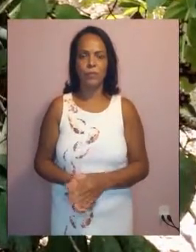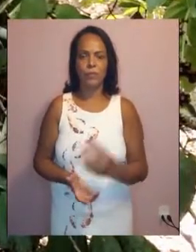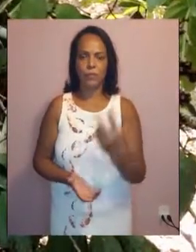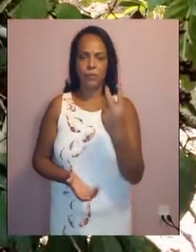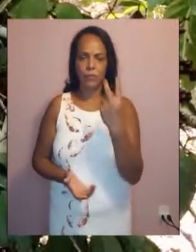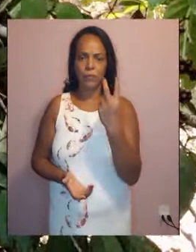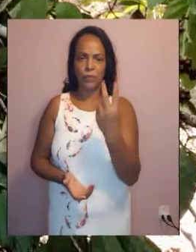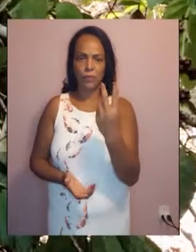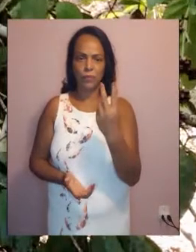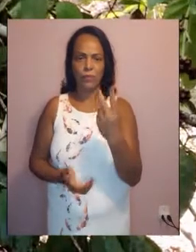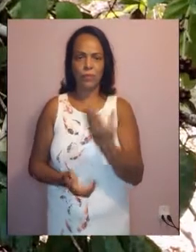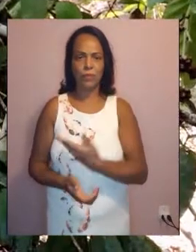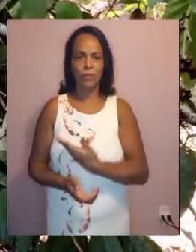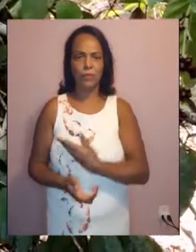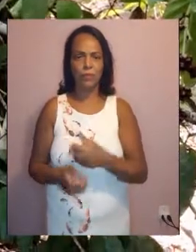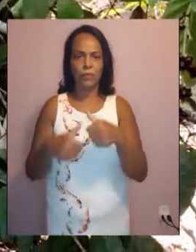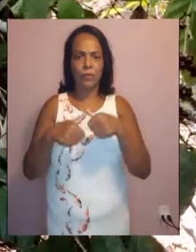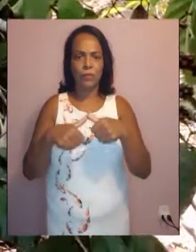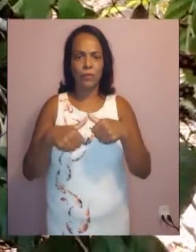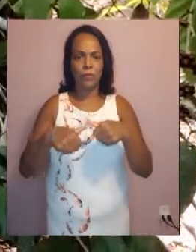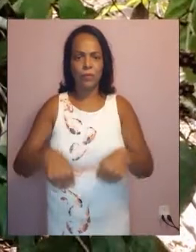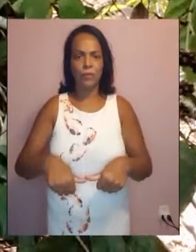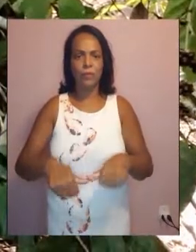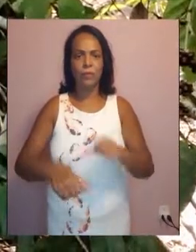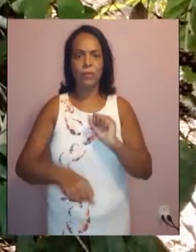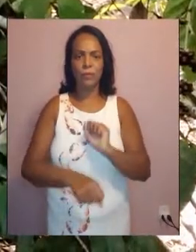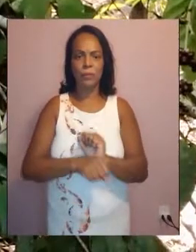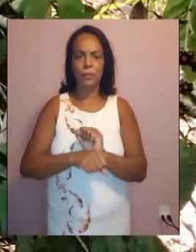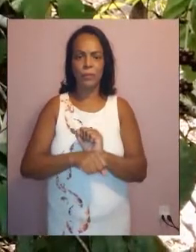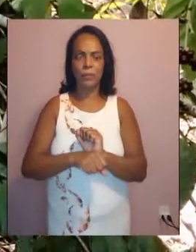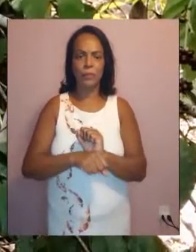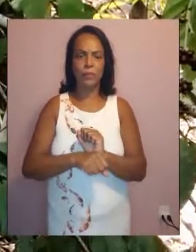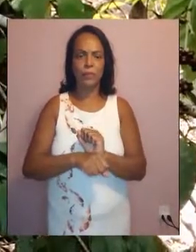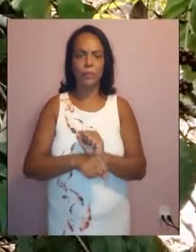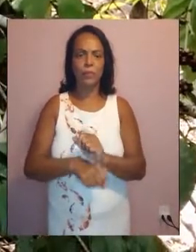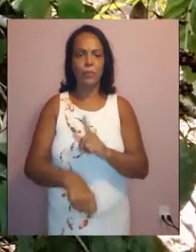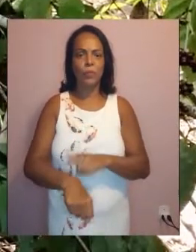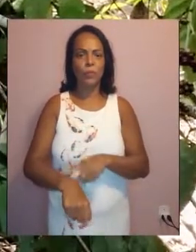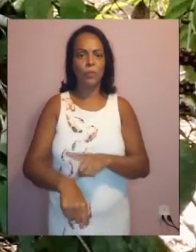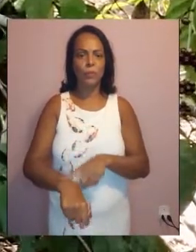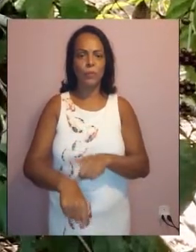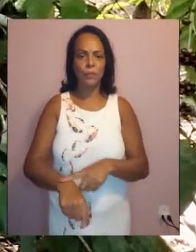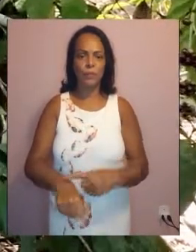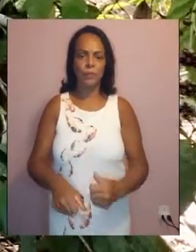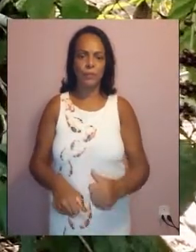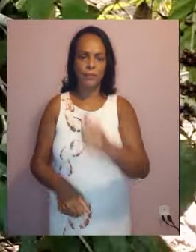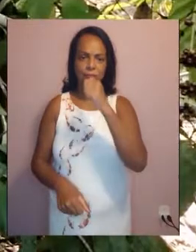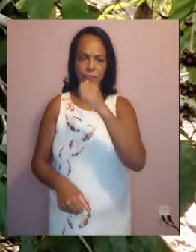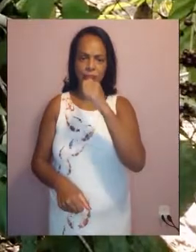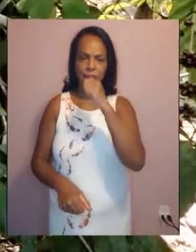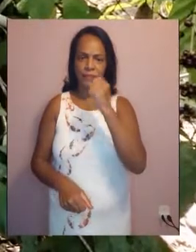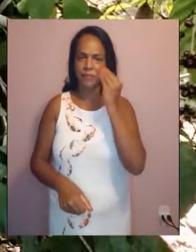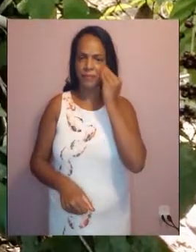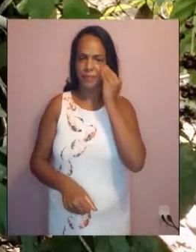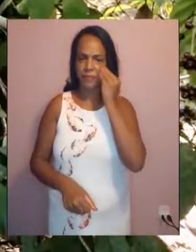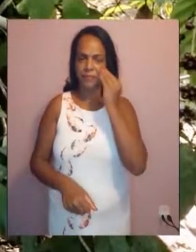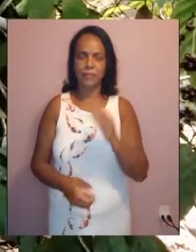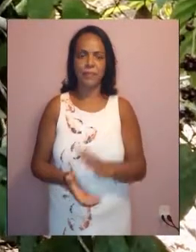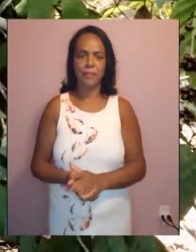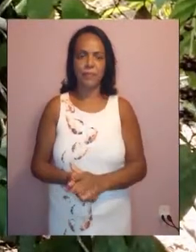ficaram esperando o momento, e quando foi no momento que foram tomar, todos tomaram,